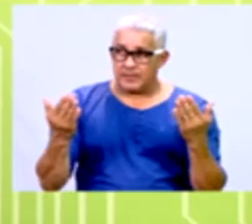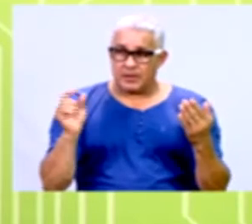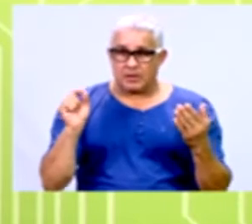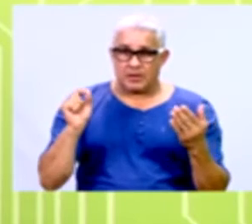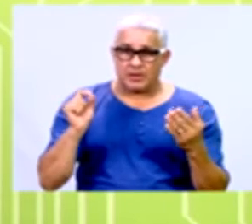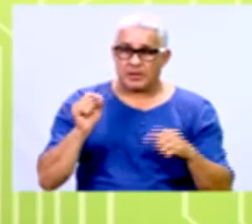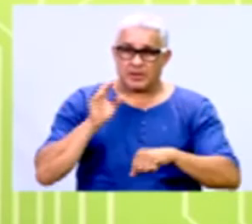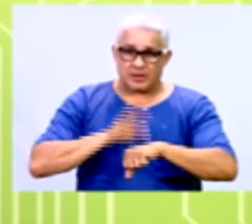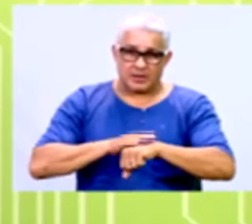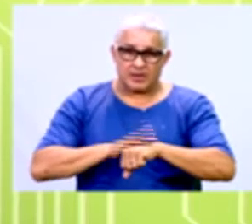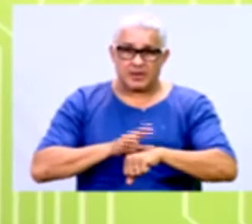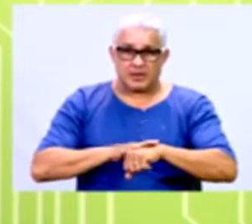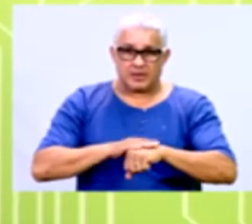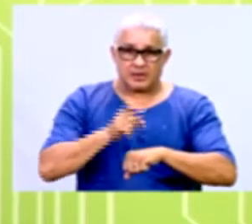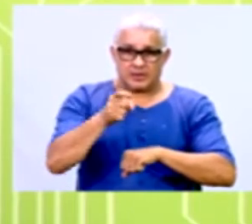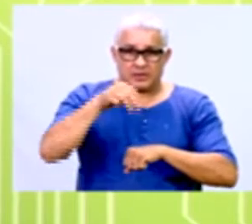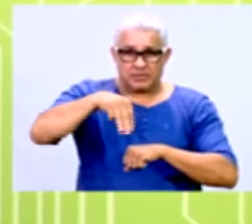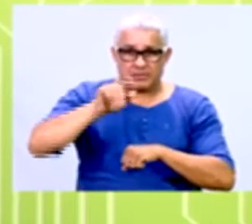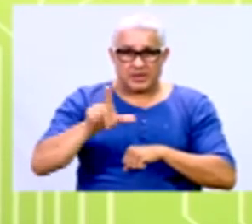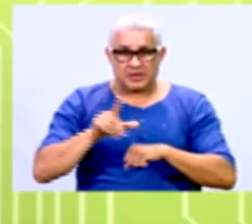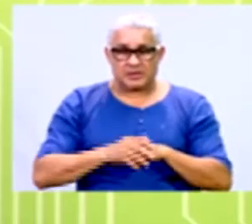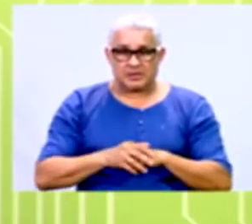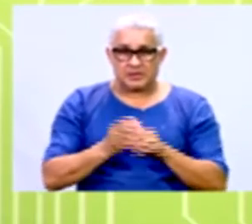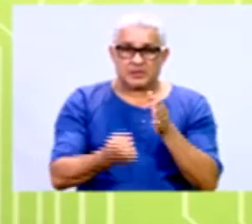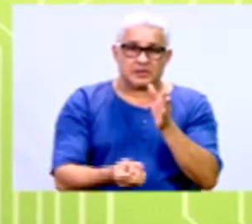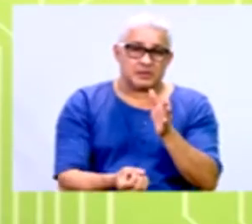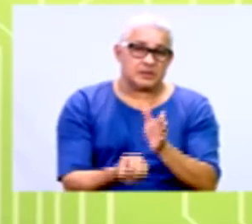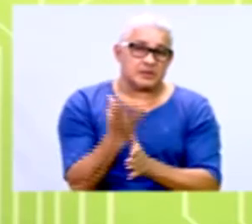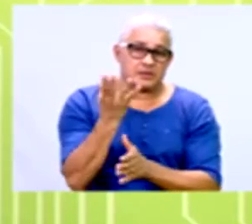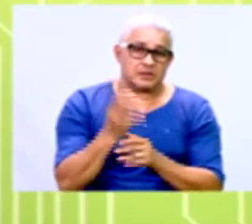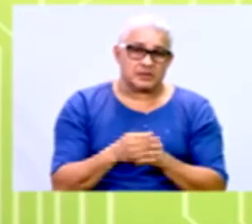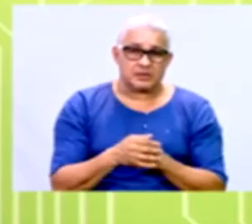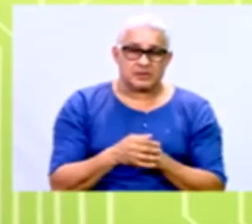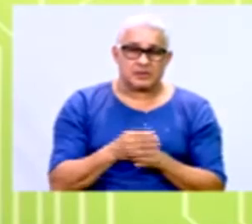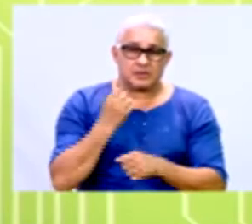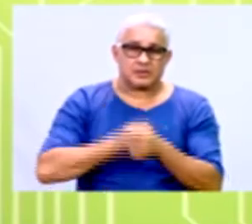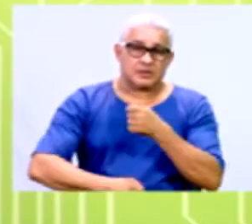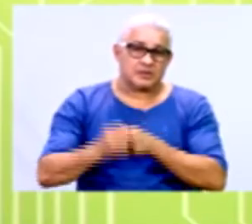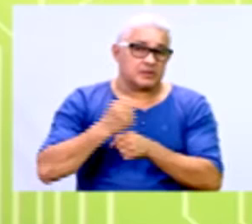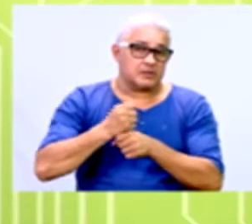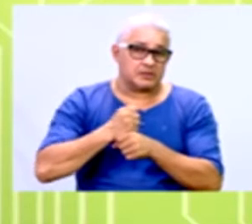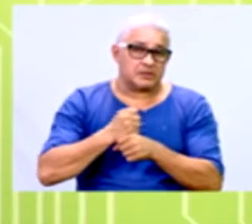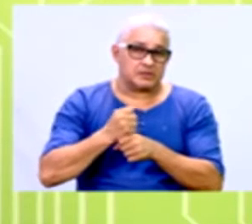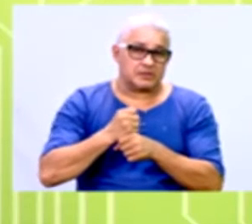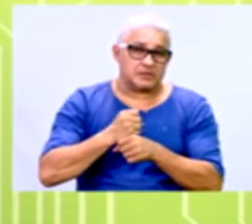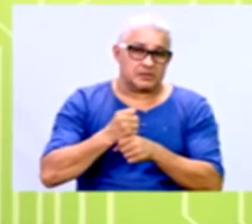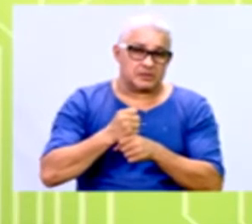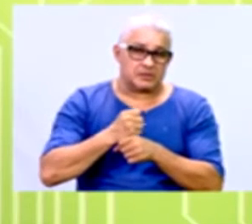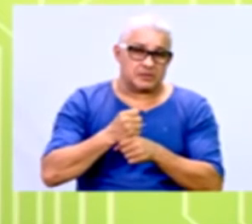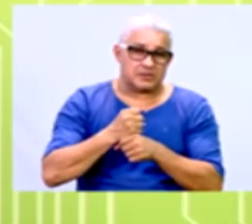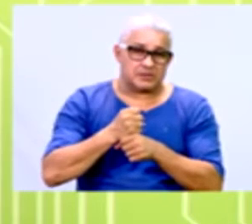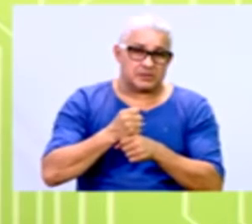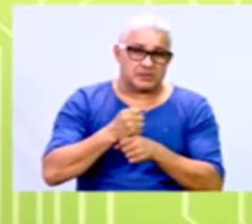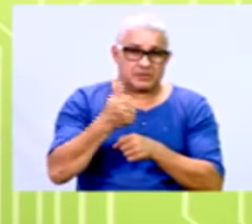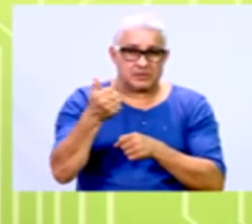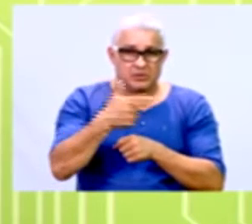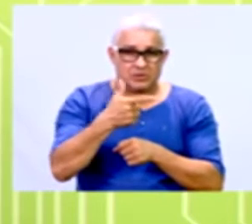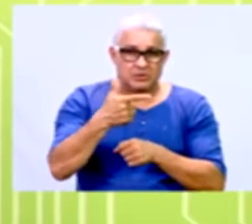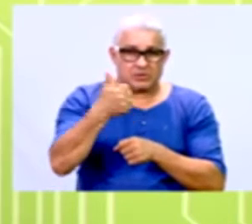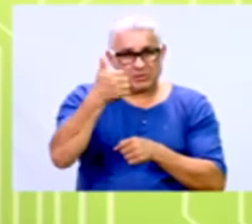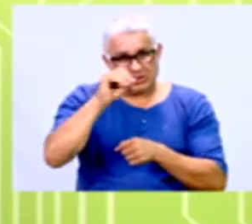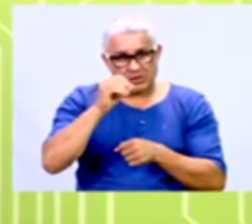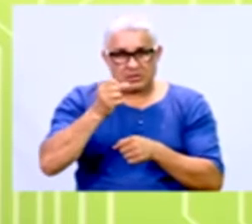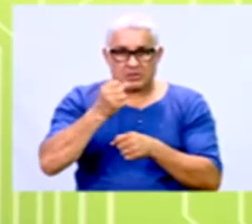né? O XML surgiu há algum tempo já, né? Sei lá, 10, 15, 12 anos mais ou